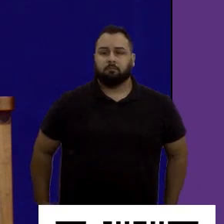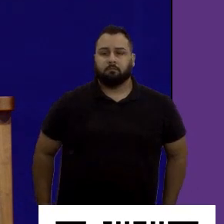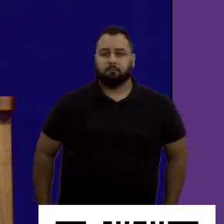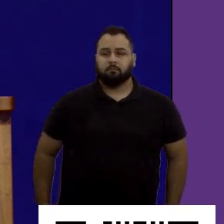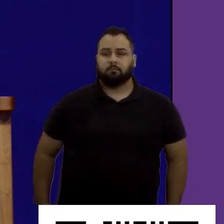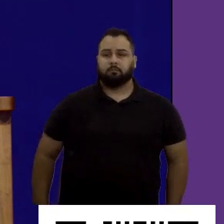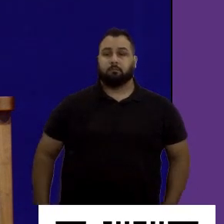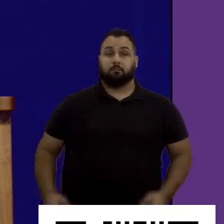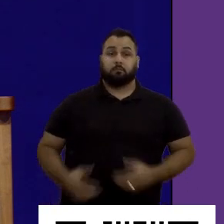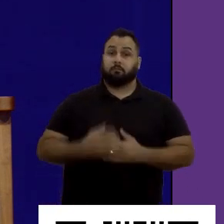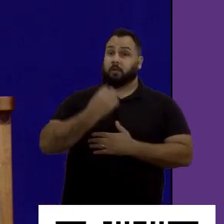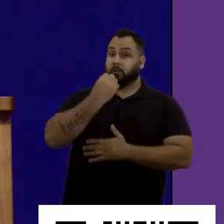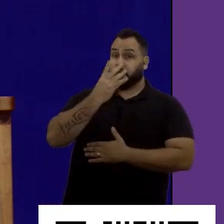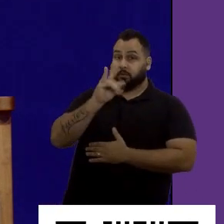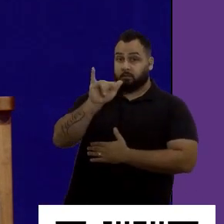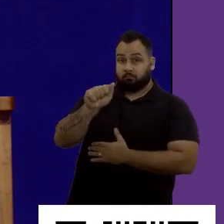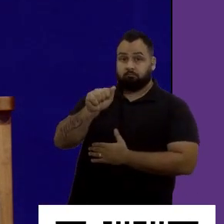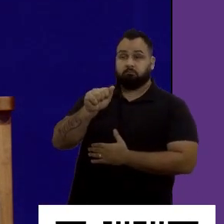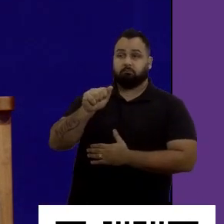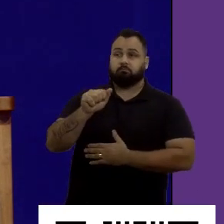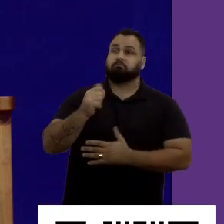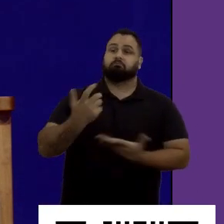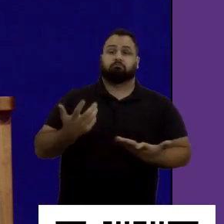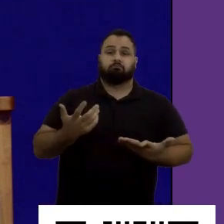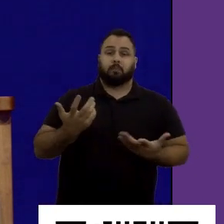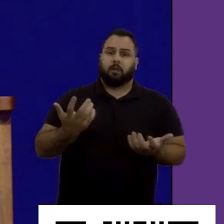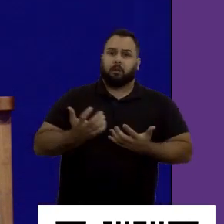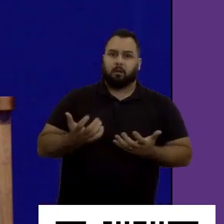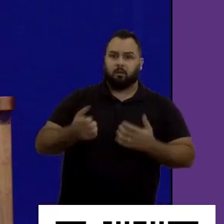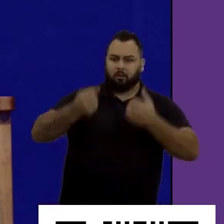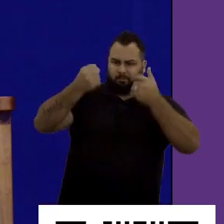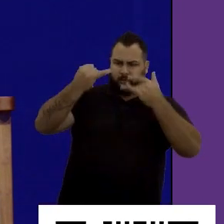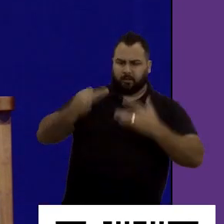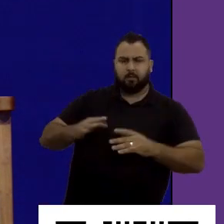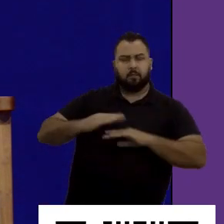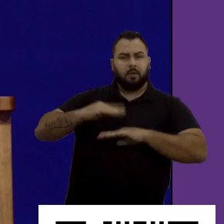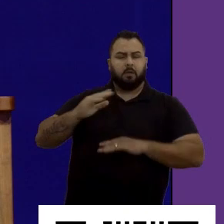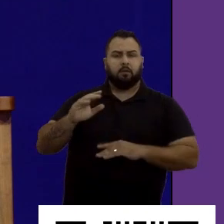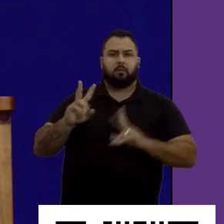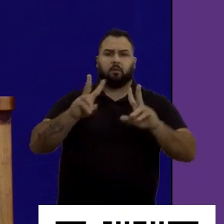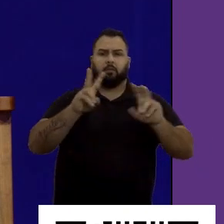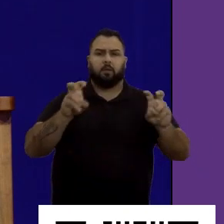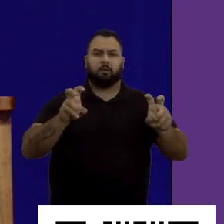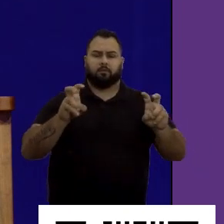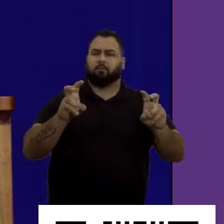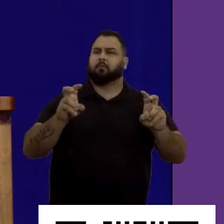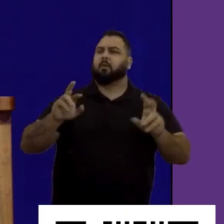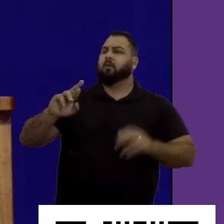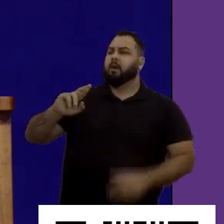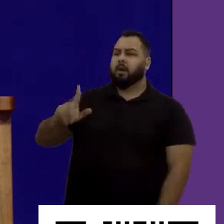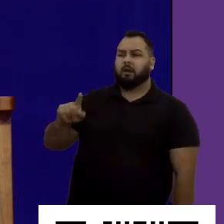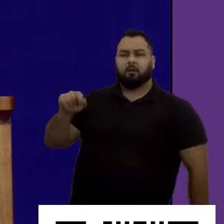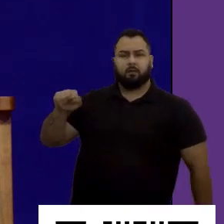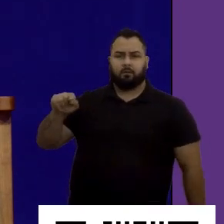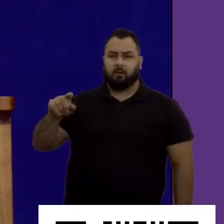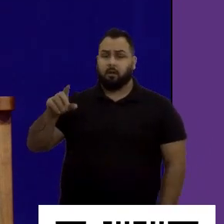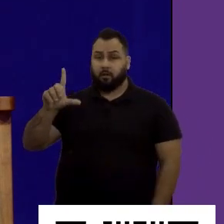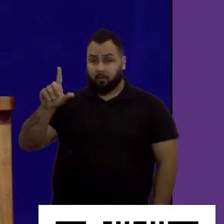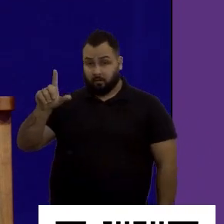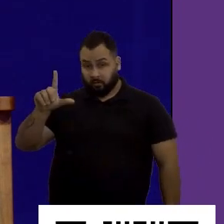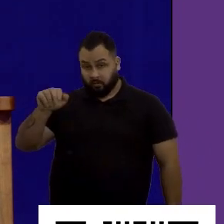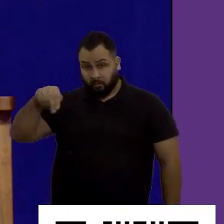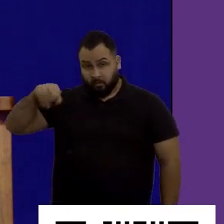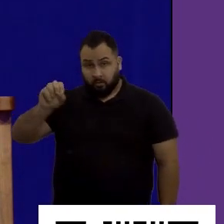Bom dia eu queria que explicasse um pouco mais a diferença entre no code